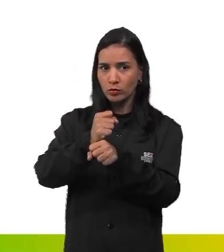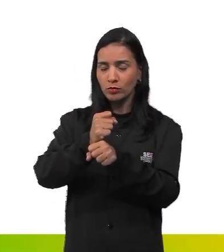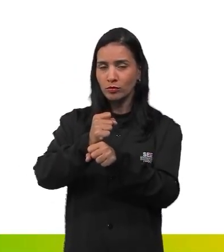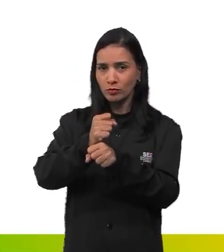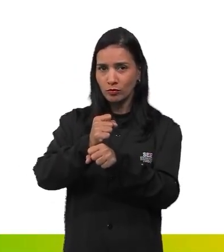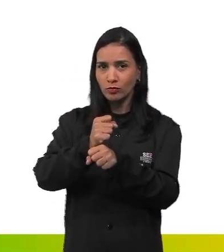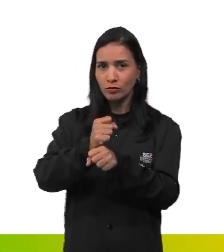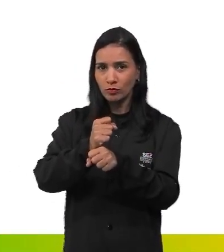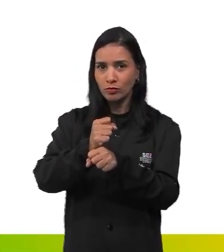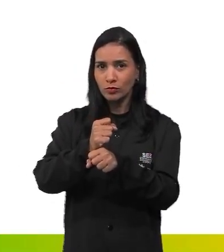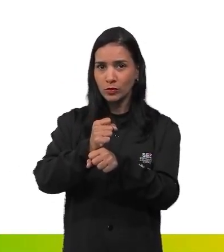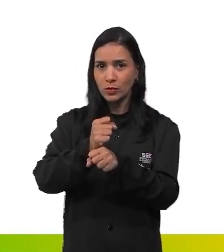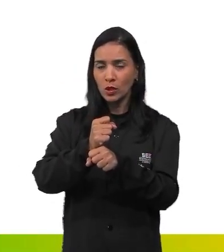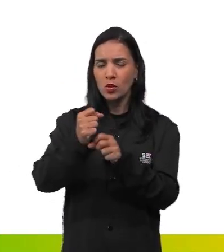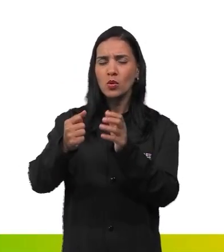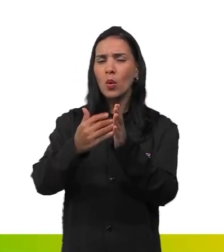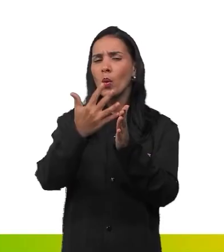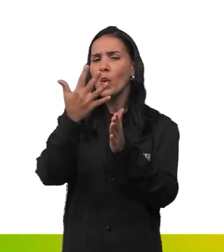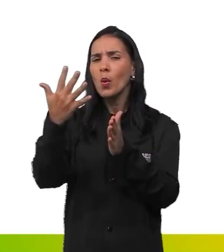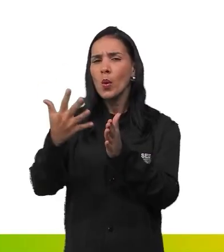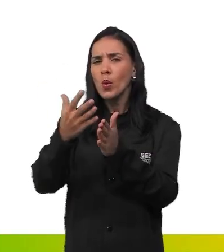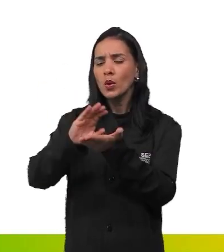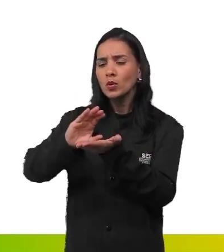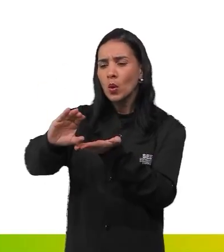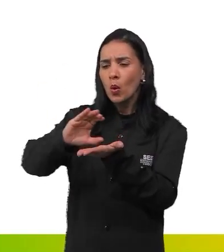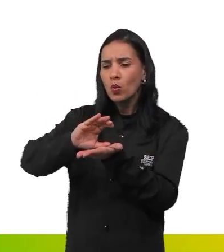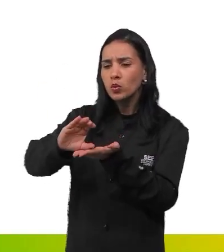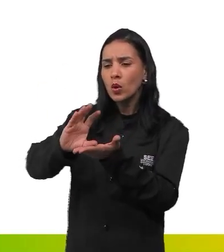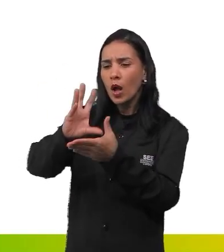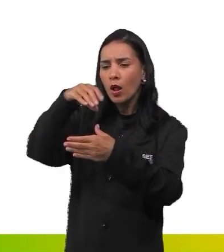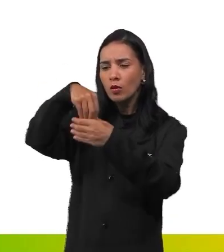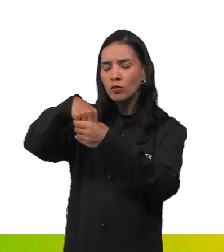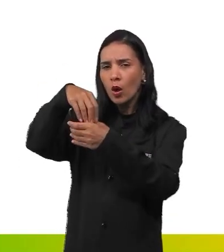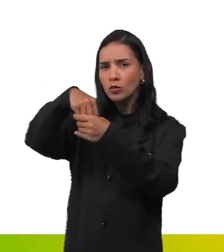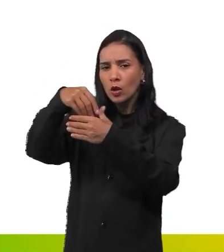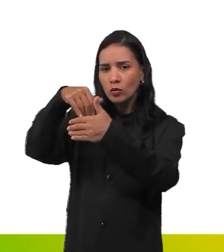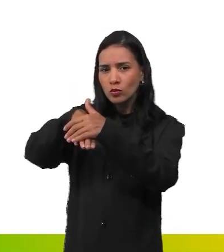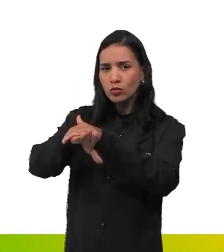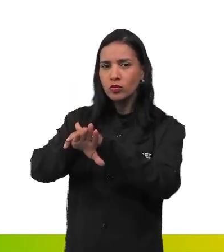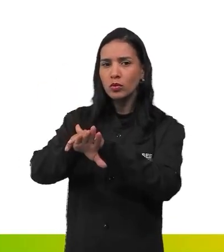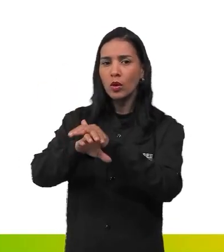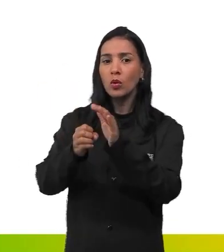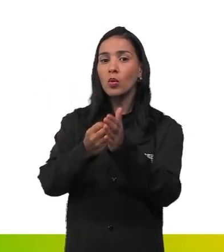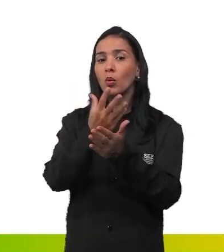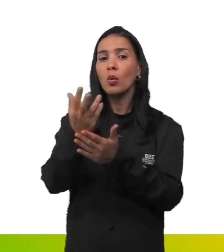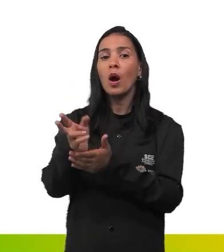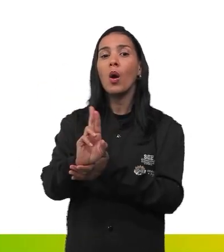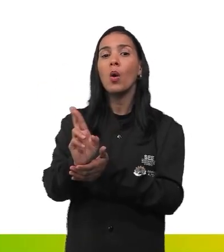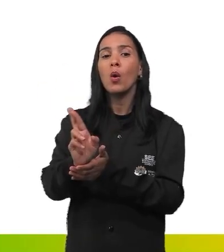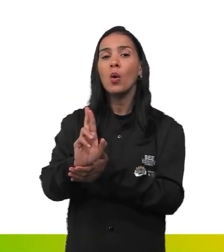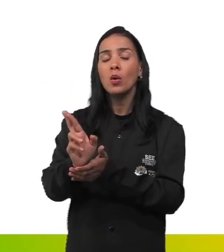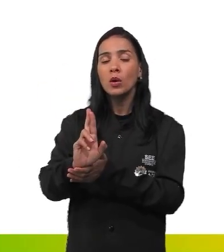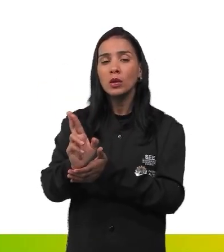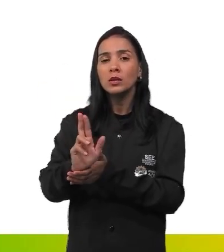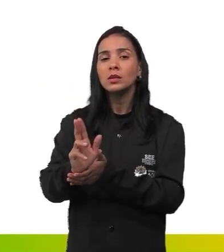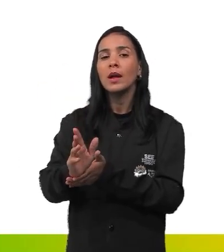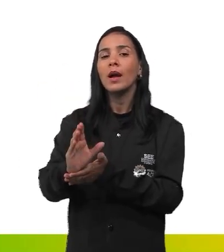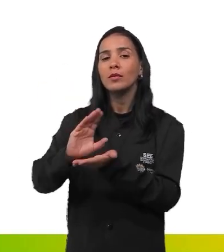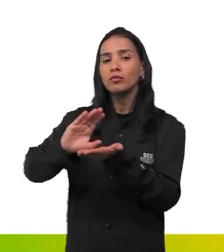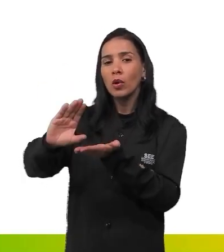Quanto Joana terá contribuído no 12º mês? Ou seja, qual será o valor do seu último